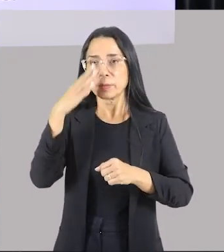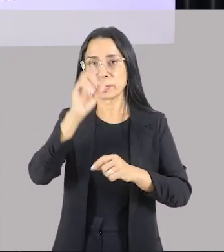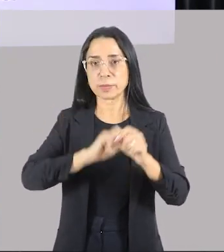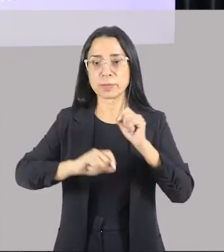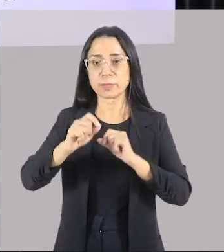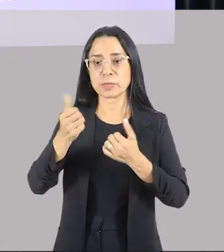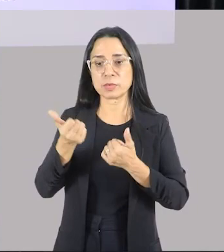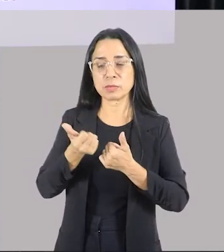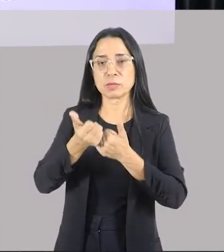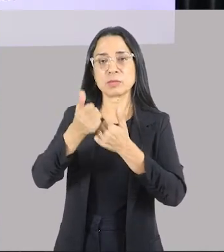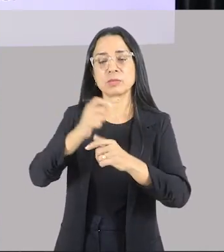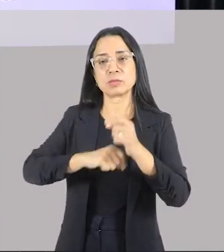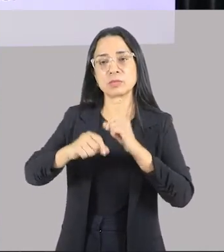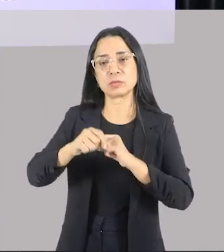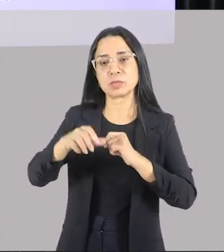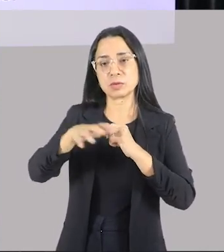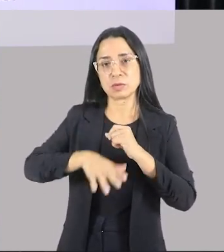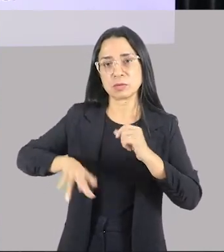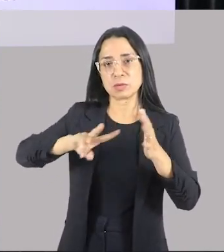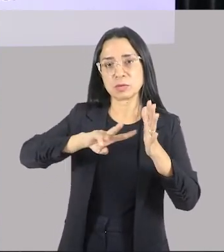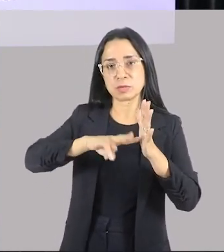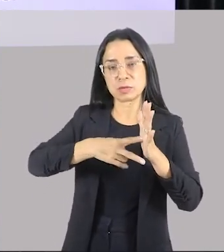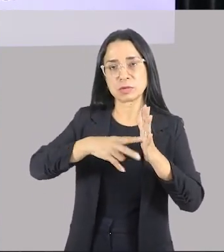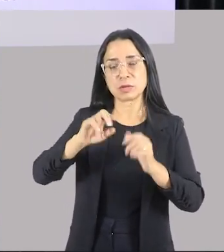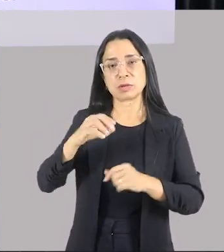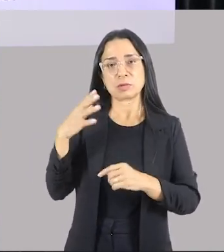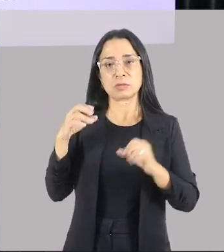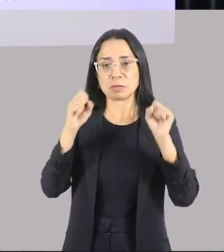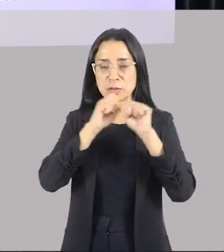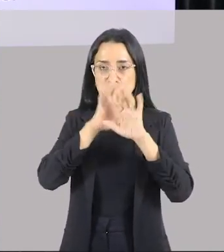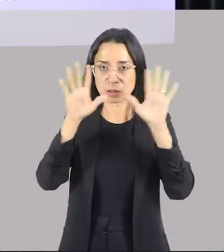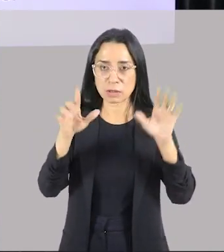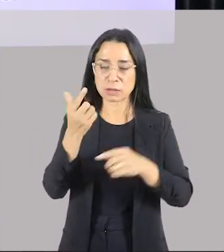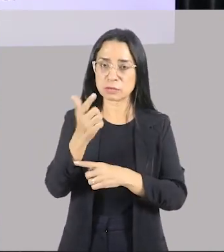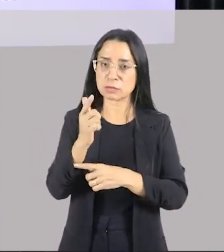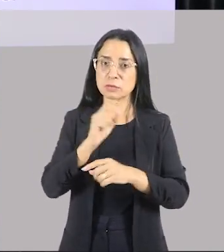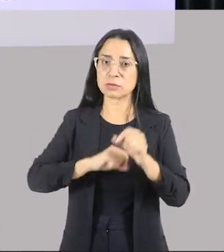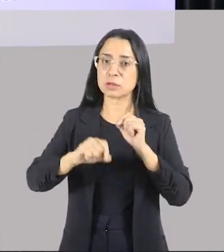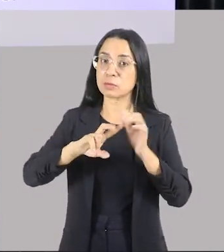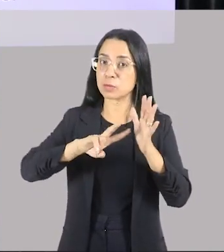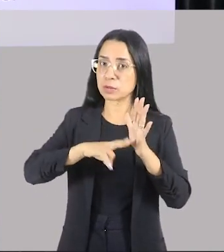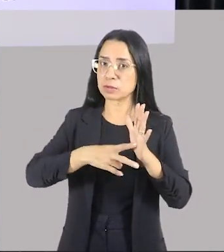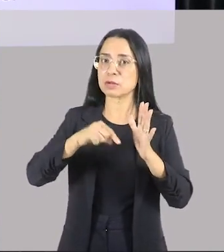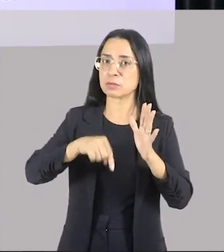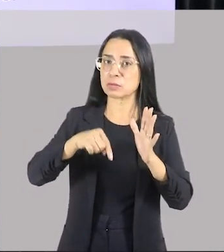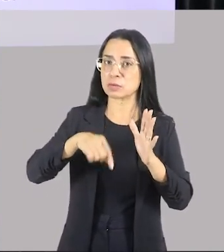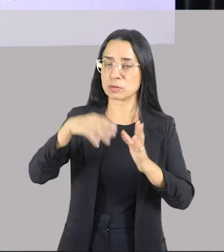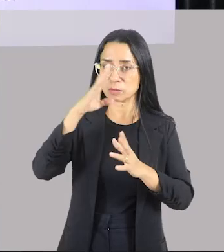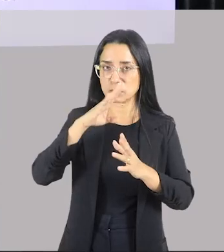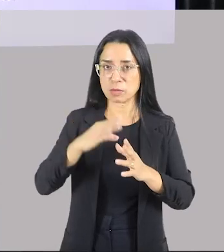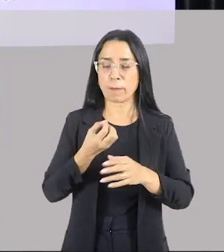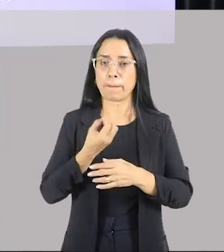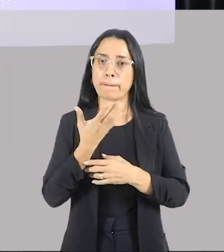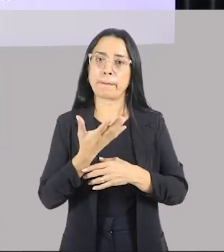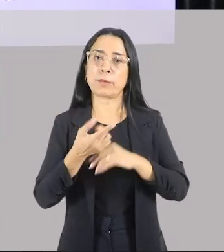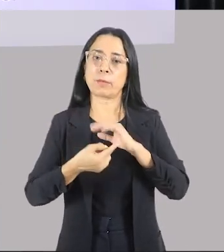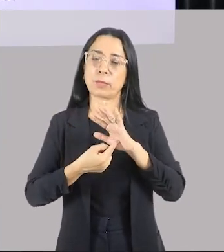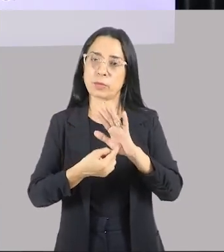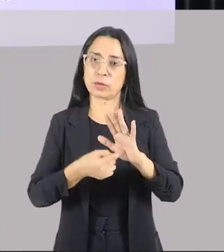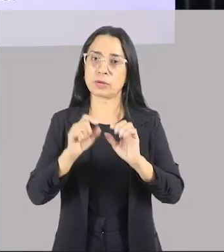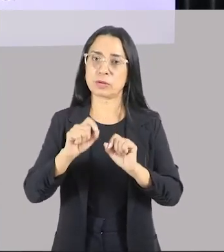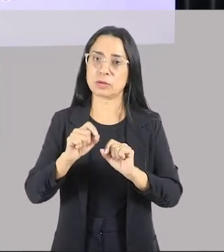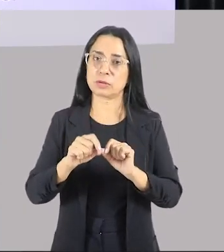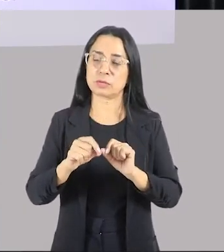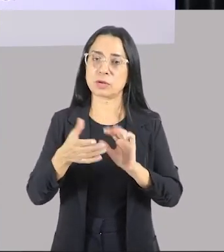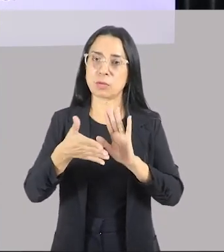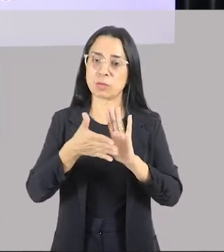assumindo contornos dos sindicatos. Claro que nós aqui não temos ainda sindicatos. É bom frisar isso, porque é uma das pautas,